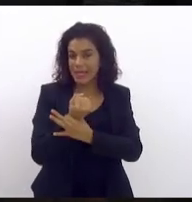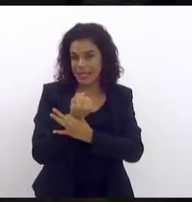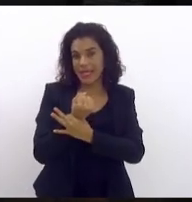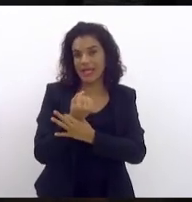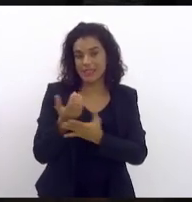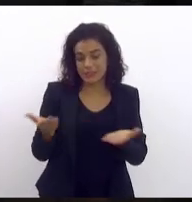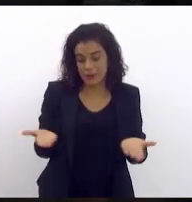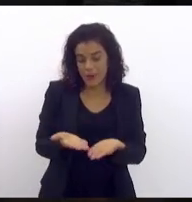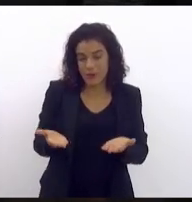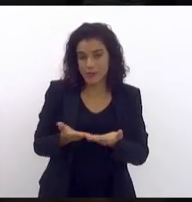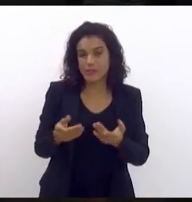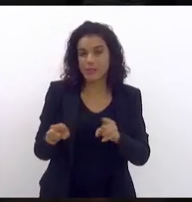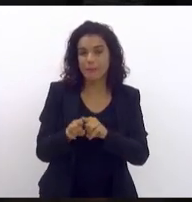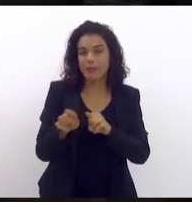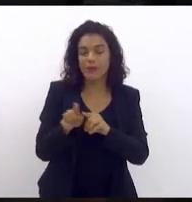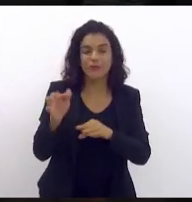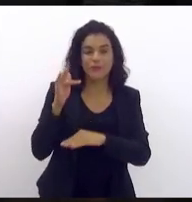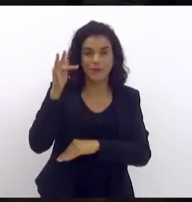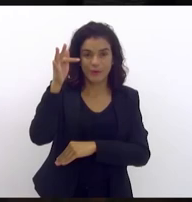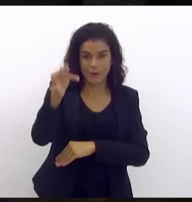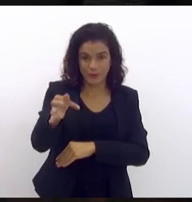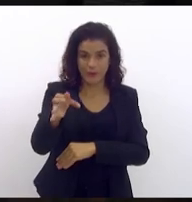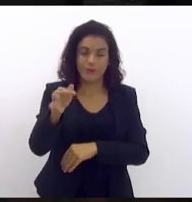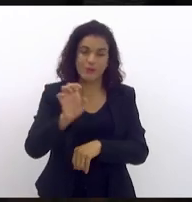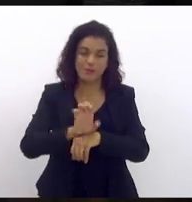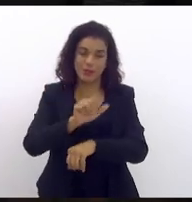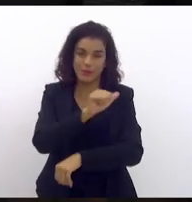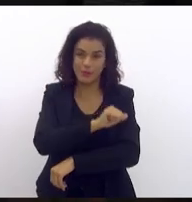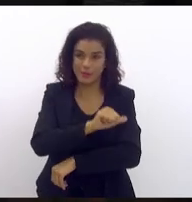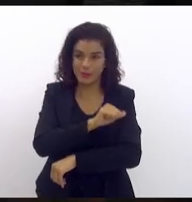futuro que é a juventude do Estado do Rio de Janeiro